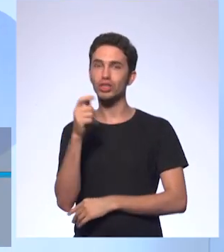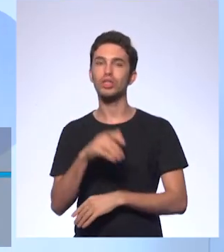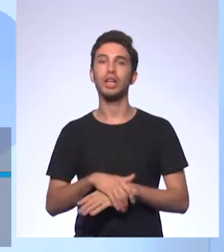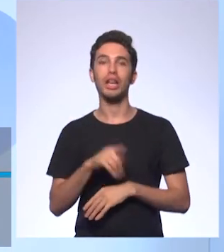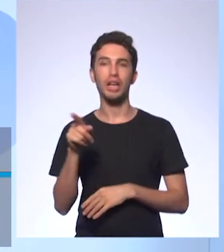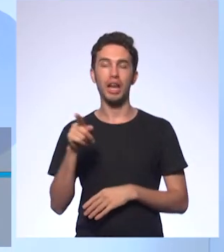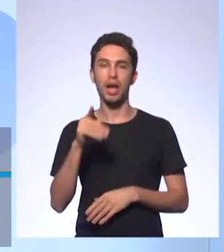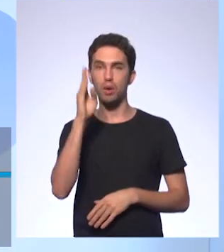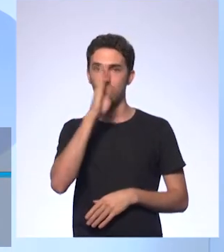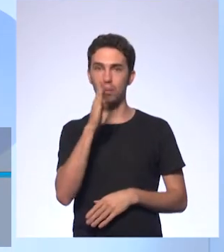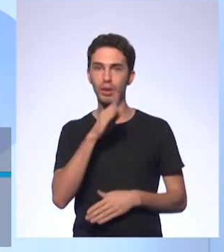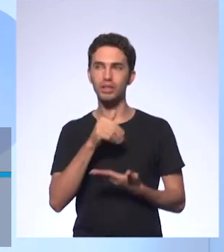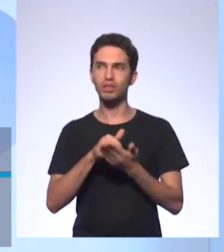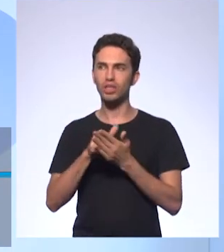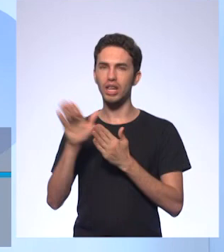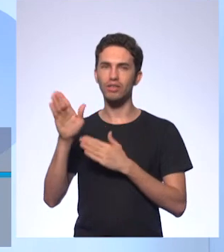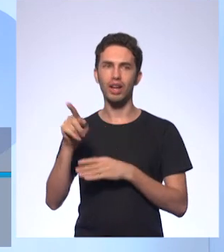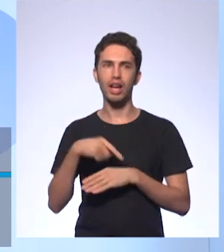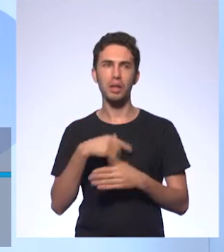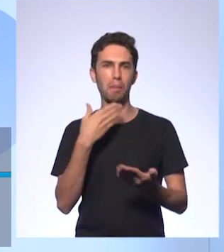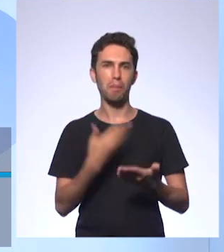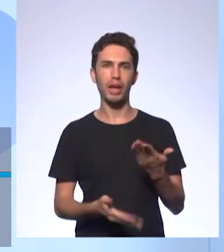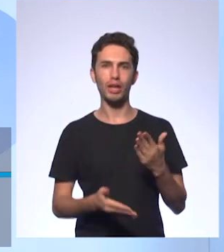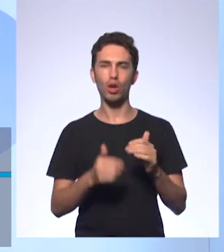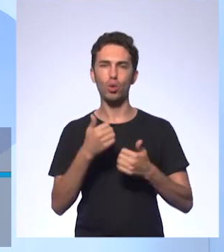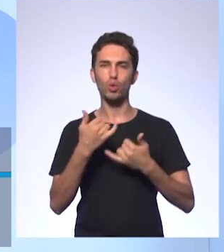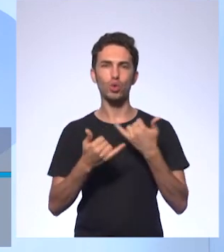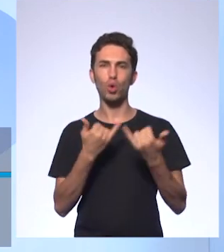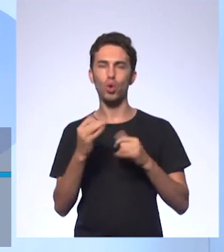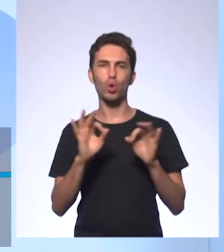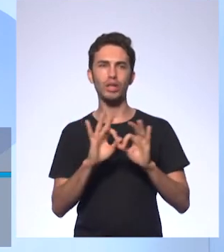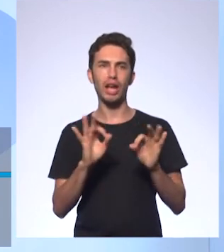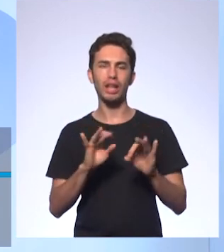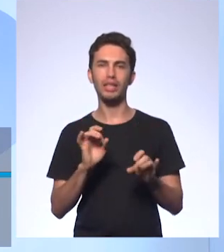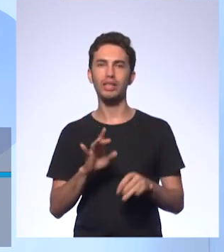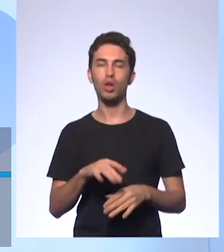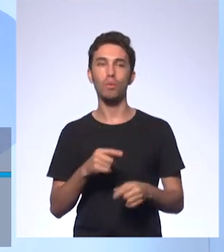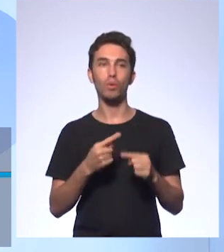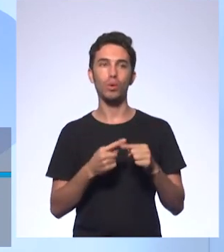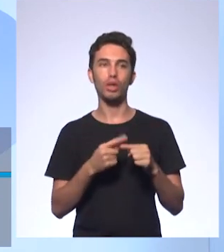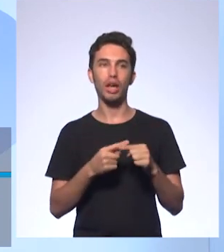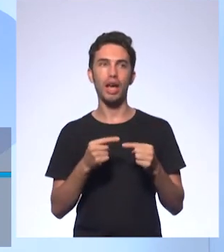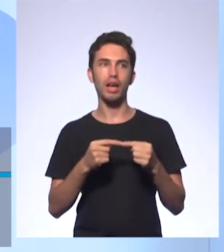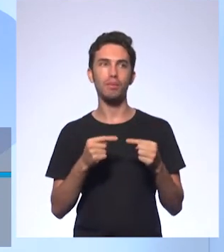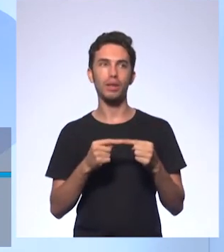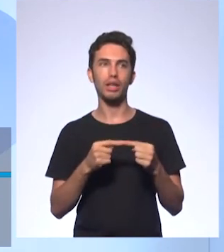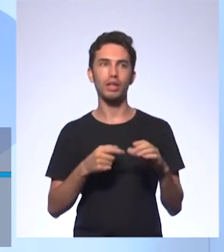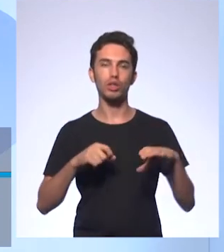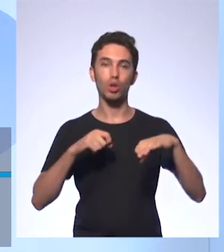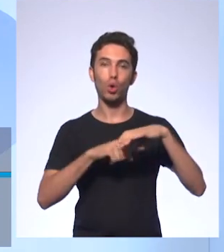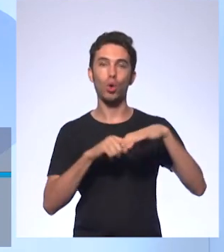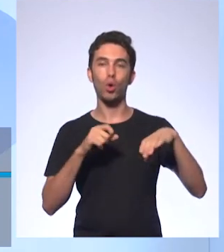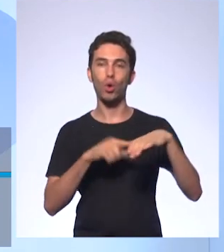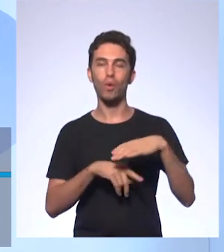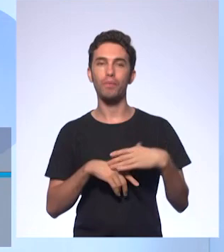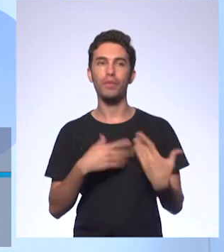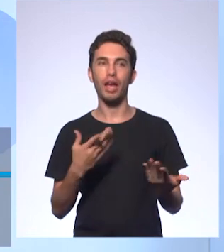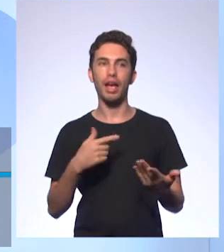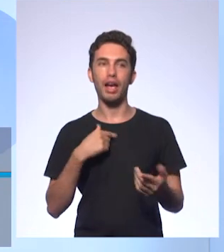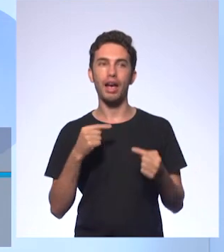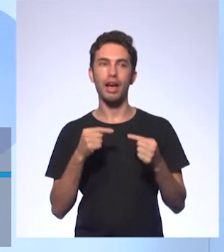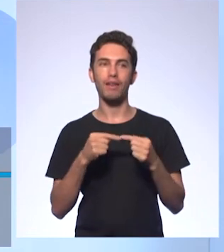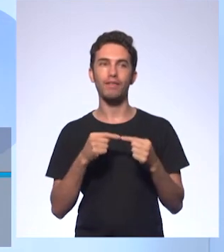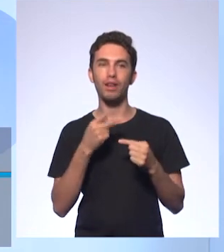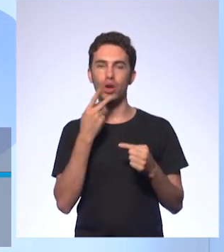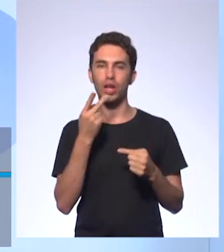foi desclassificado sem perder jogos por causa de questão de gols, que até se traduziu no futebol como o campeão